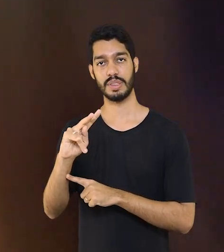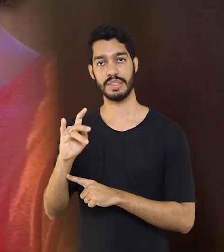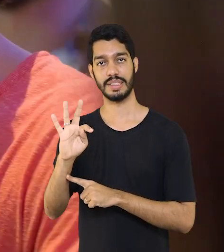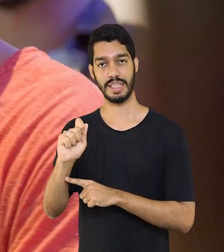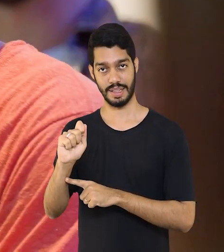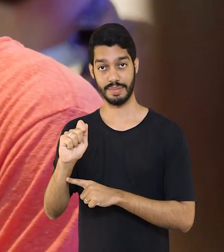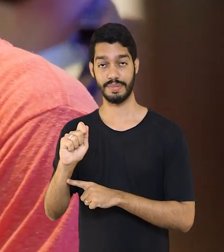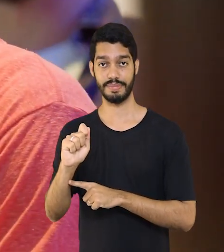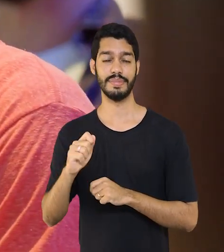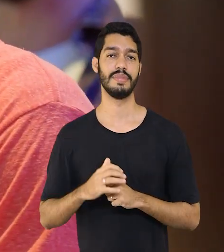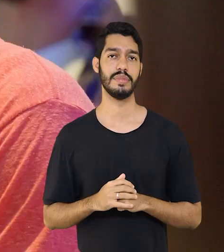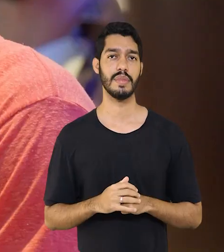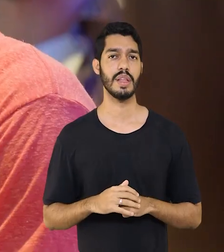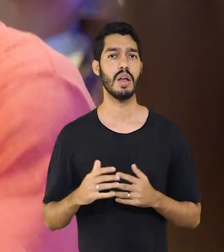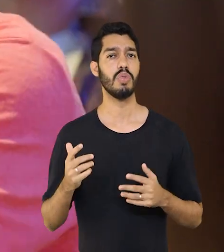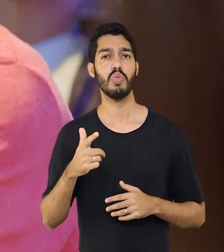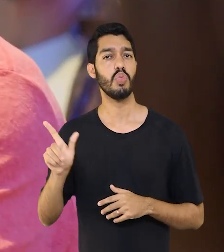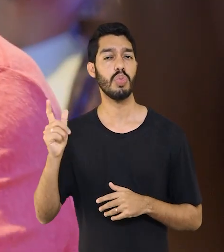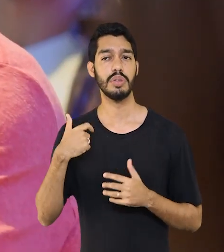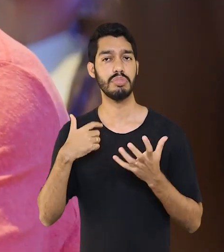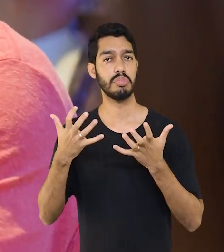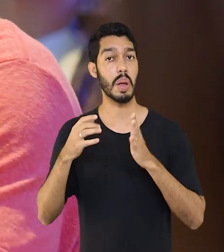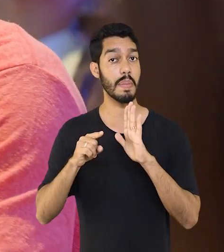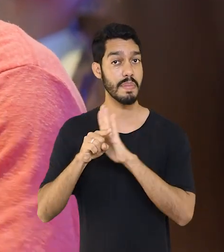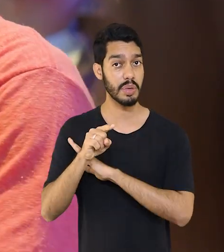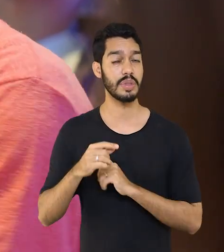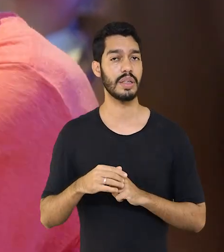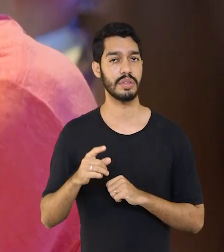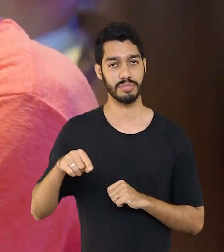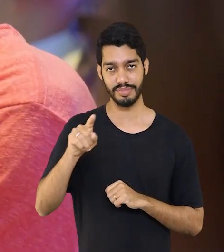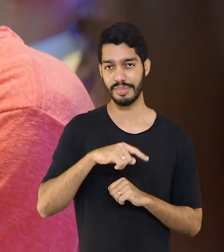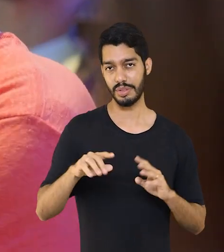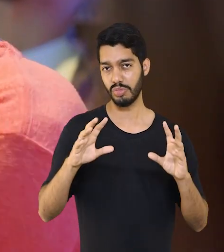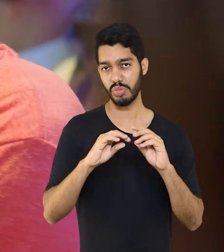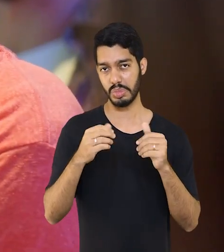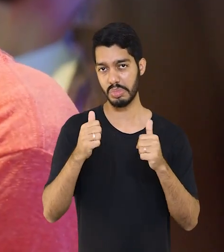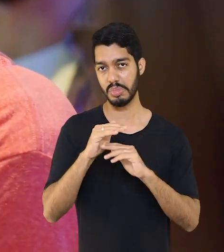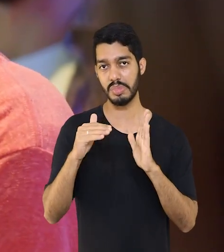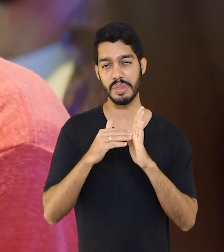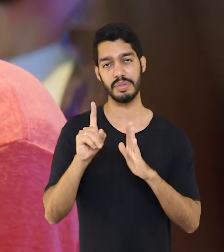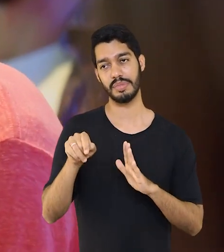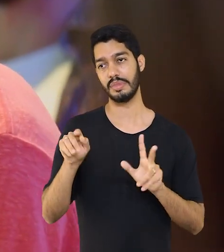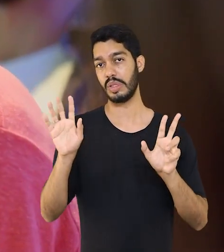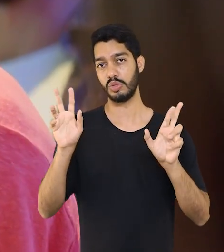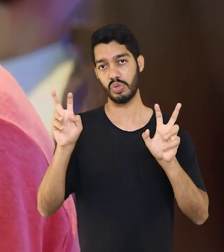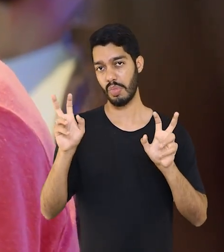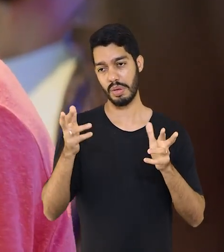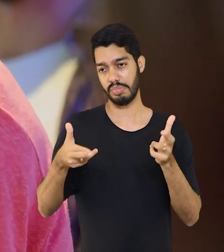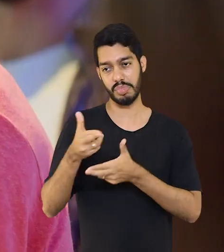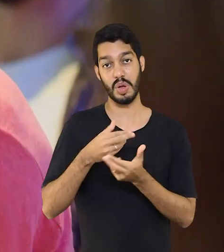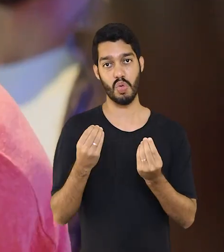alumínio também. E outra coisa que eu queria perguntar, aí, né, nesse caso é para vocês todos, essa pergunta, né, em